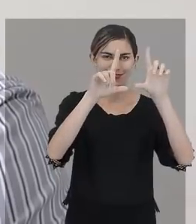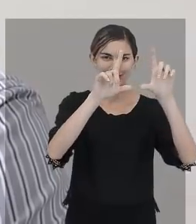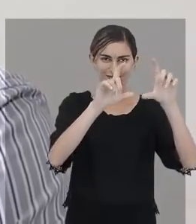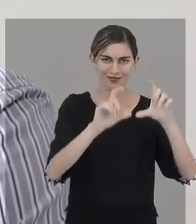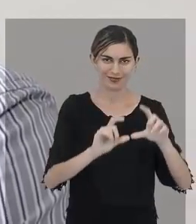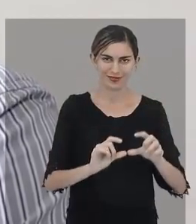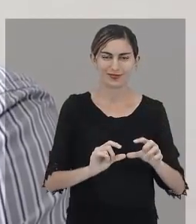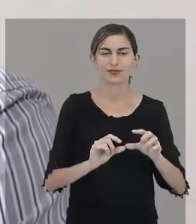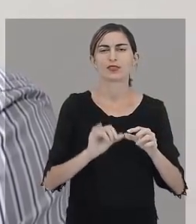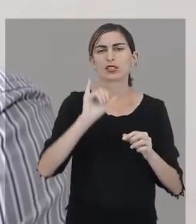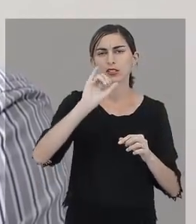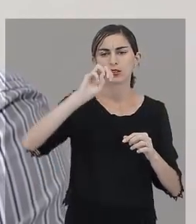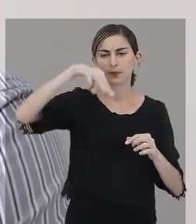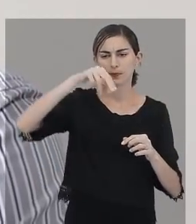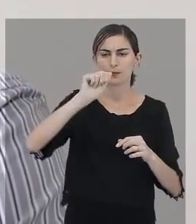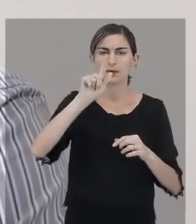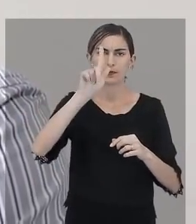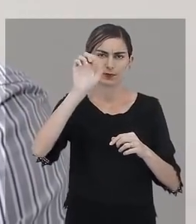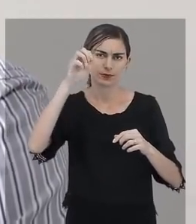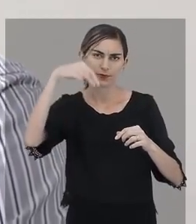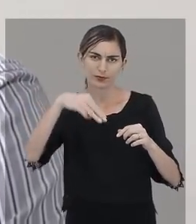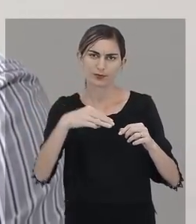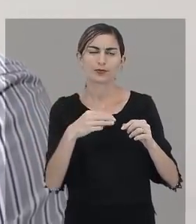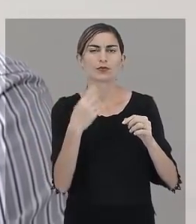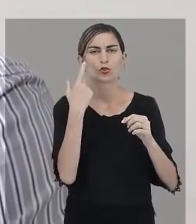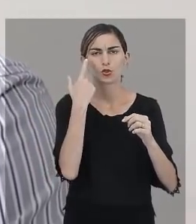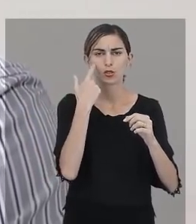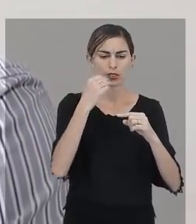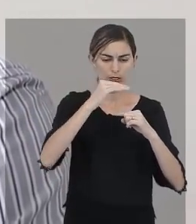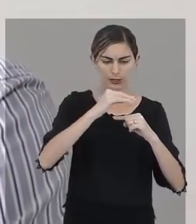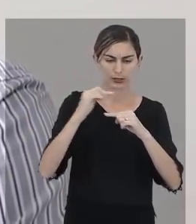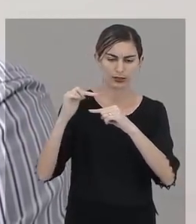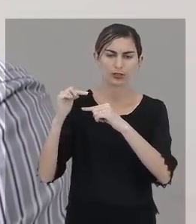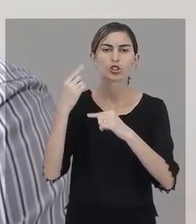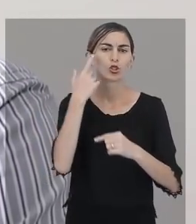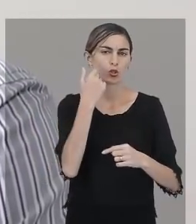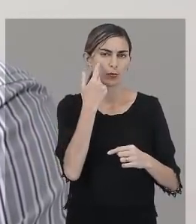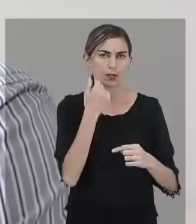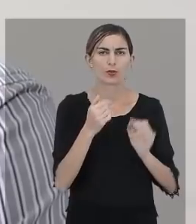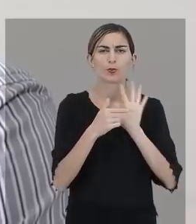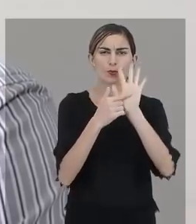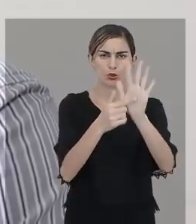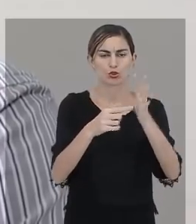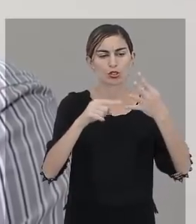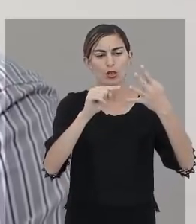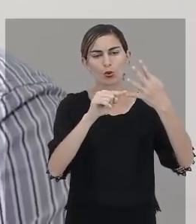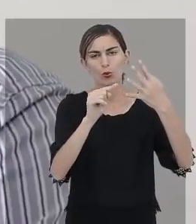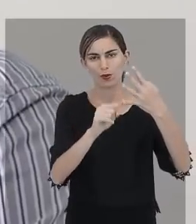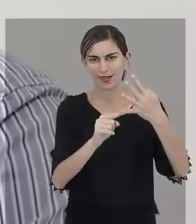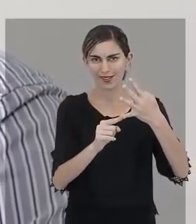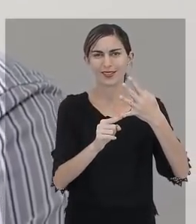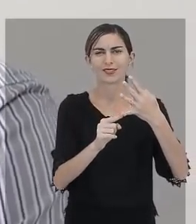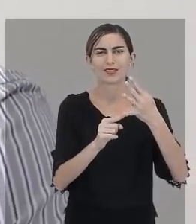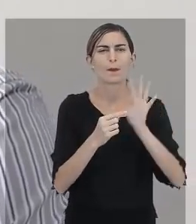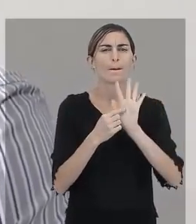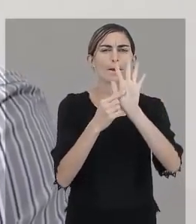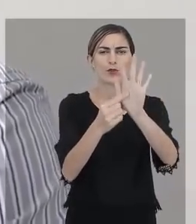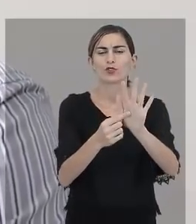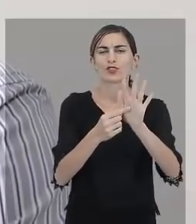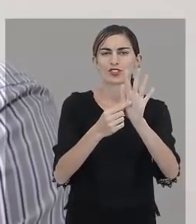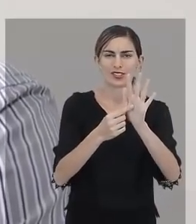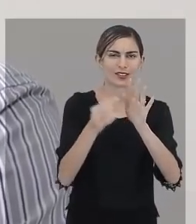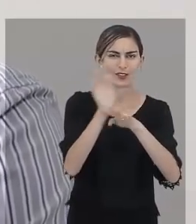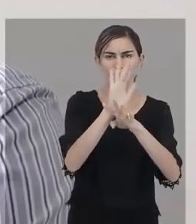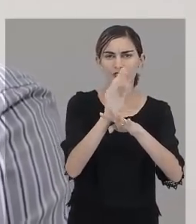tamanho, aquela que estava reduzida aparecendo com o tamanho normal, original, e ele ainda aparece a quarta imagem que não estava sendo mostrada no